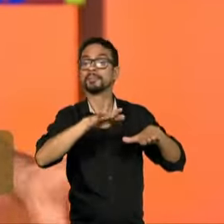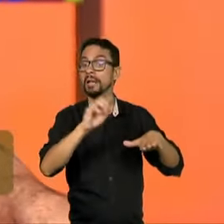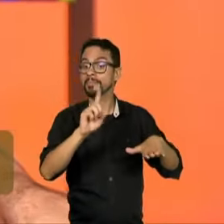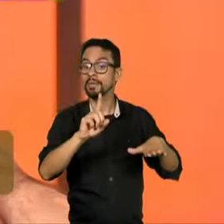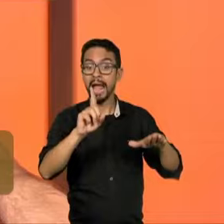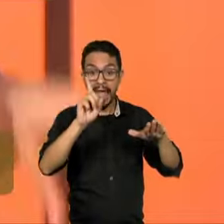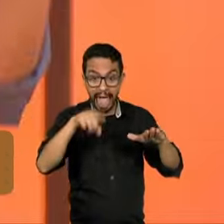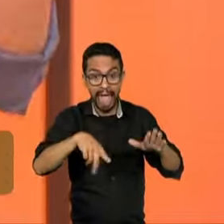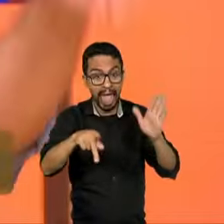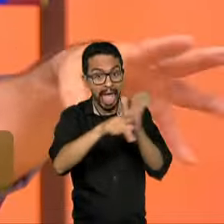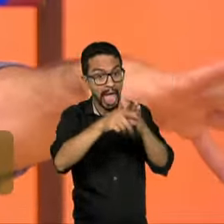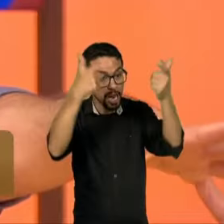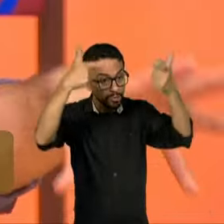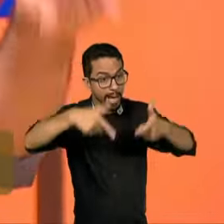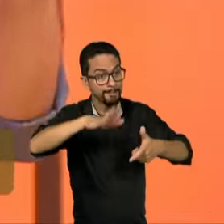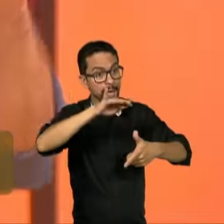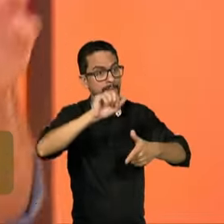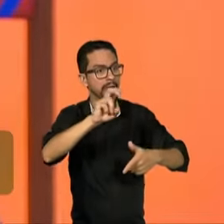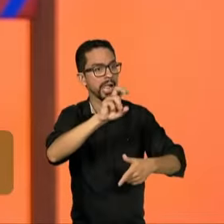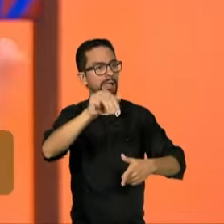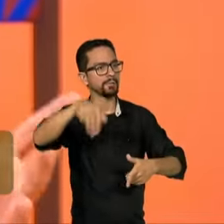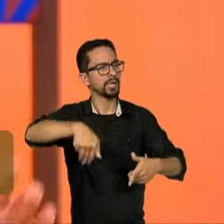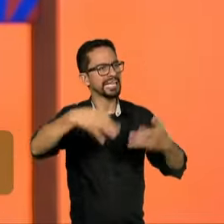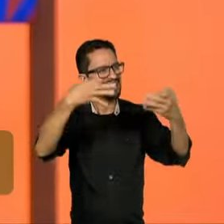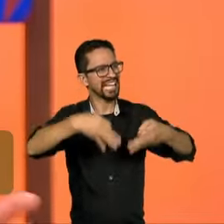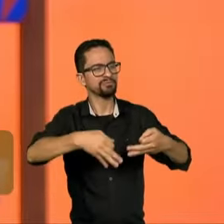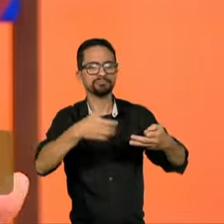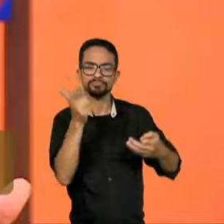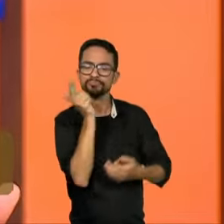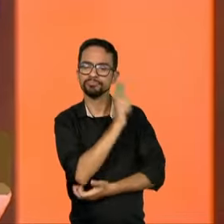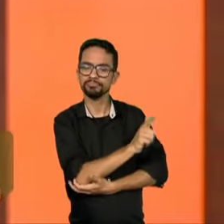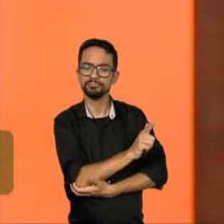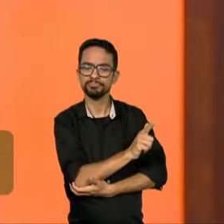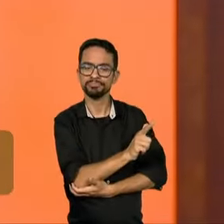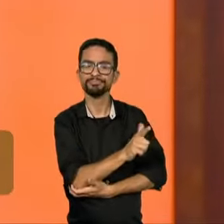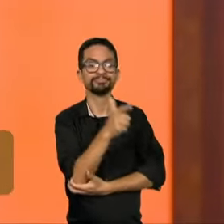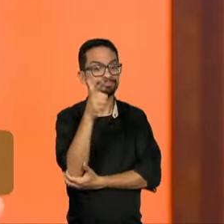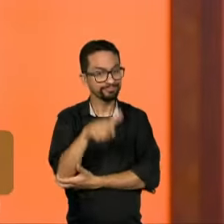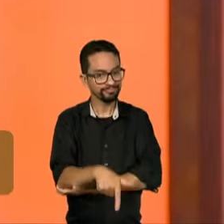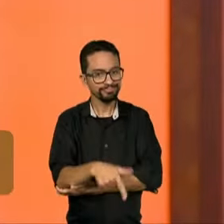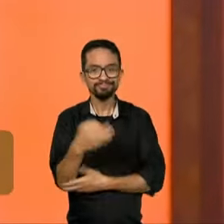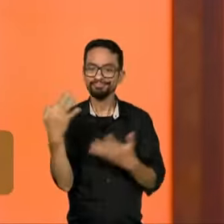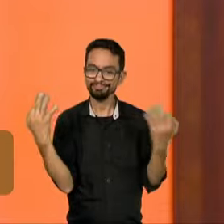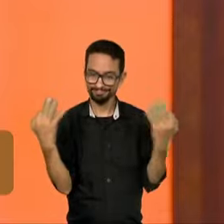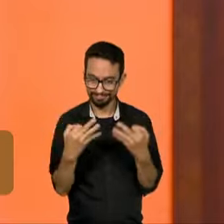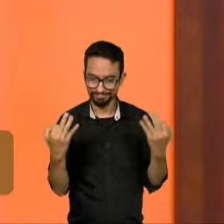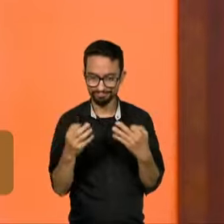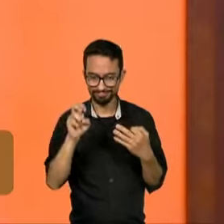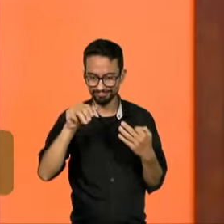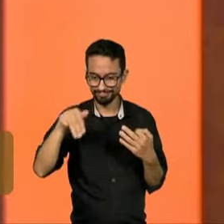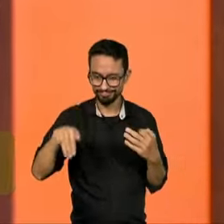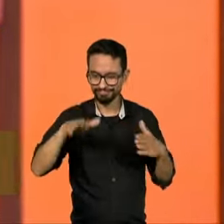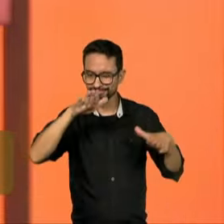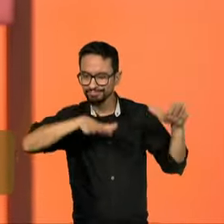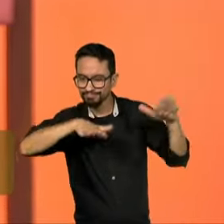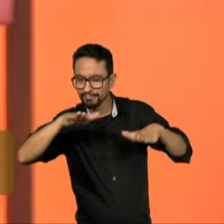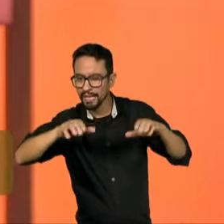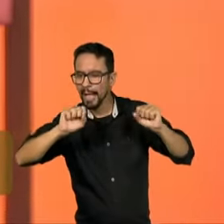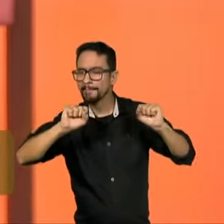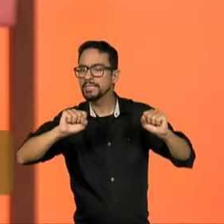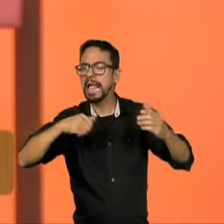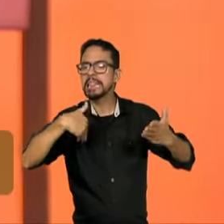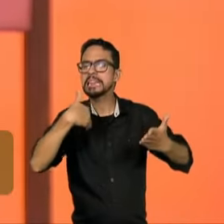vai chover em Nilópolis. 500 milímetros. Detalhe, de novo, eu não vou acertar que é 500 milímetros, vou dizer, probabilidade